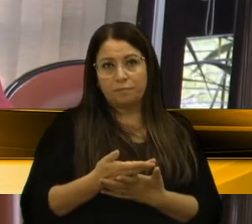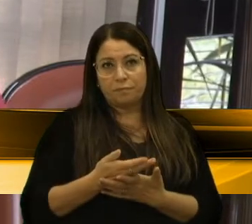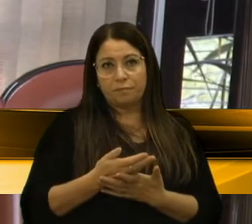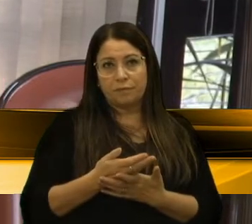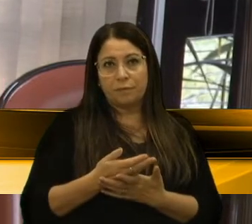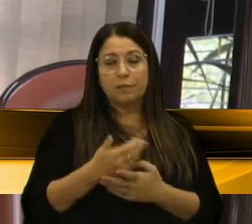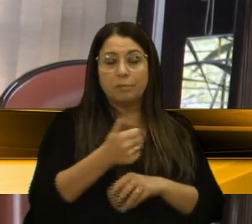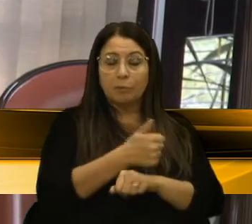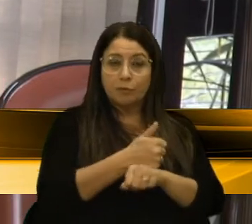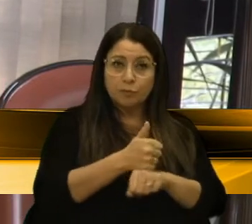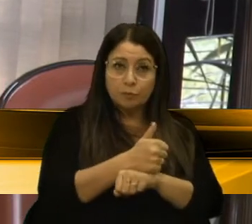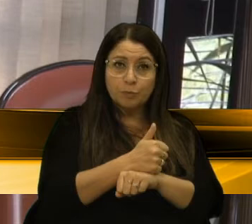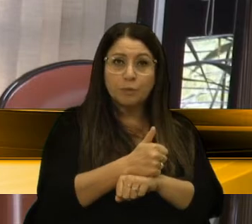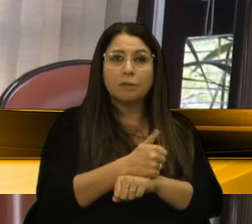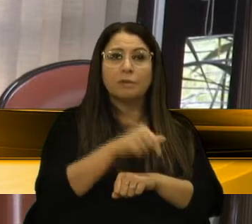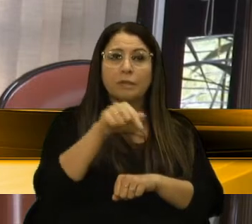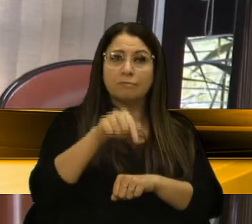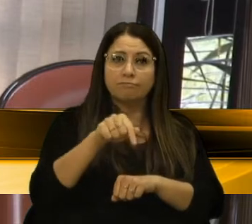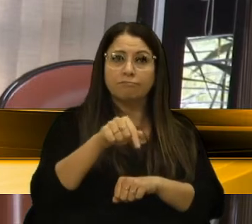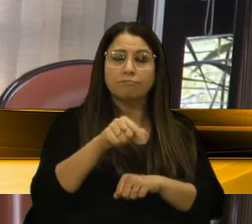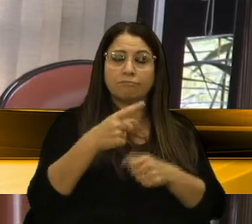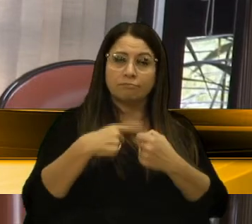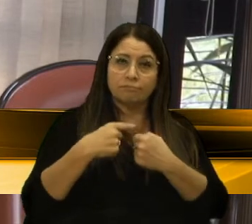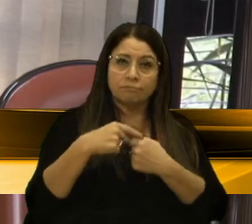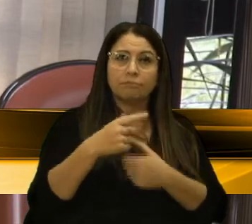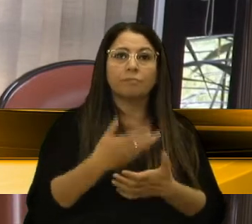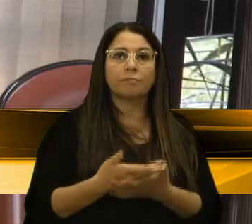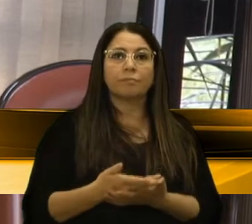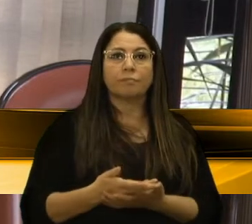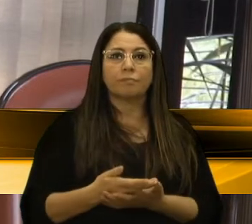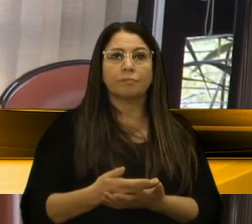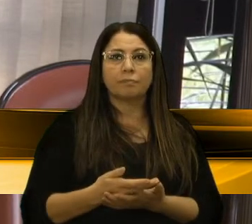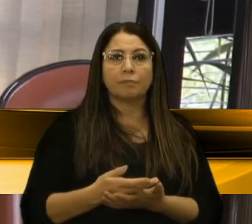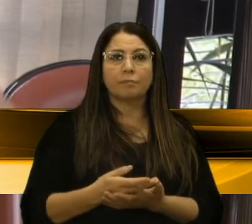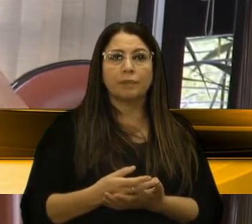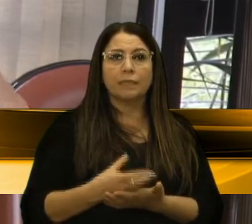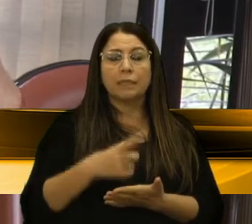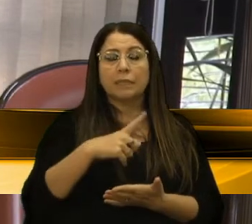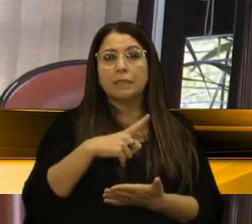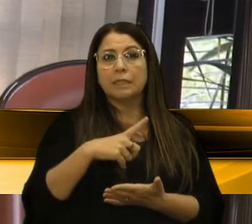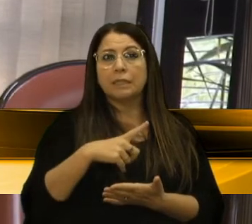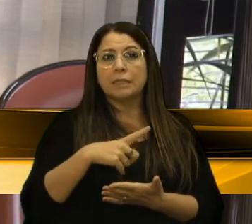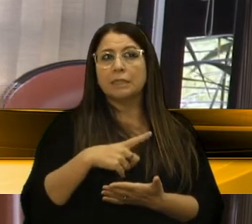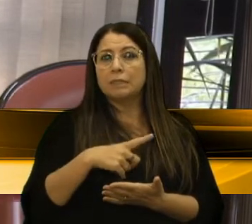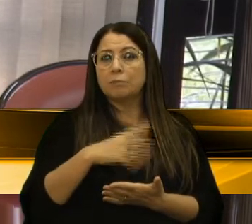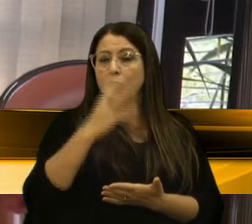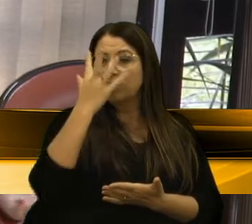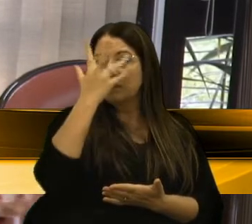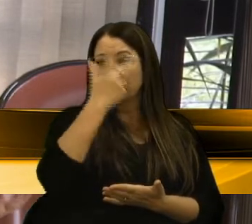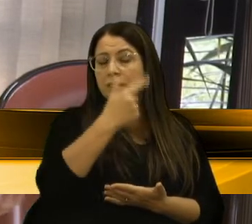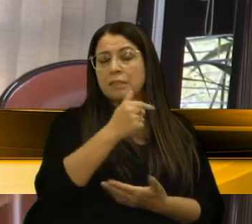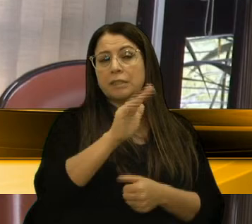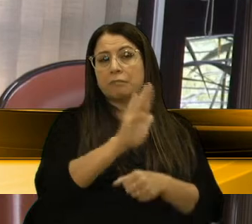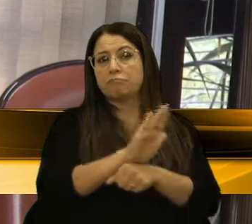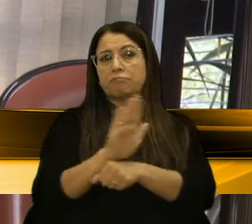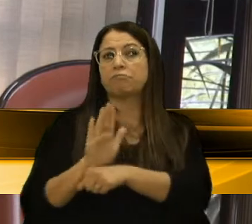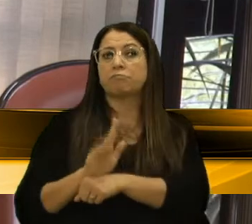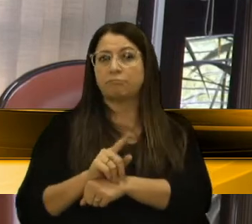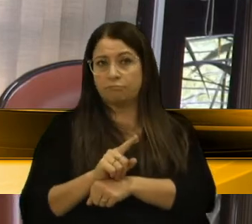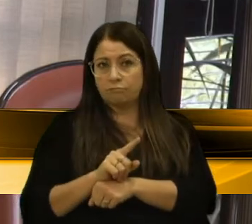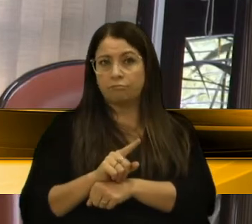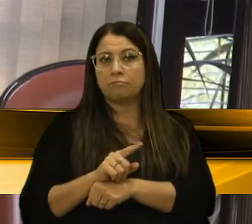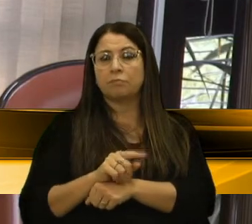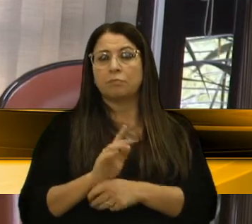são profissionais aqui da nossa cidade, tem dado belíssimas contribuições,